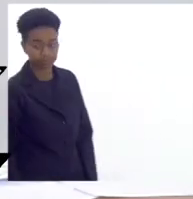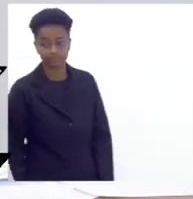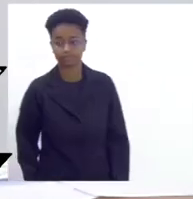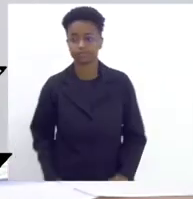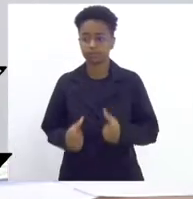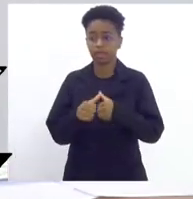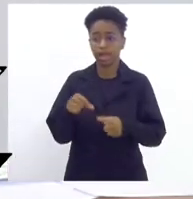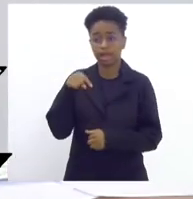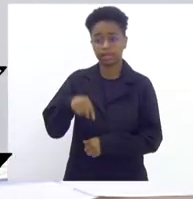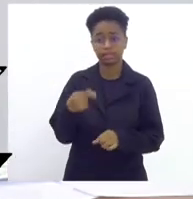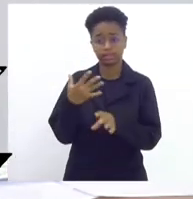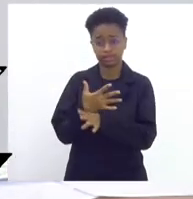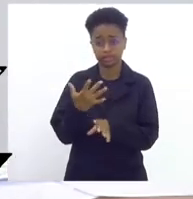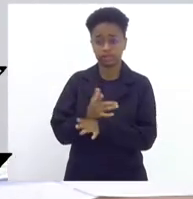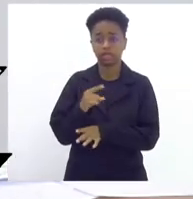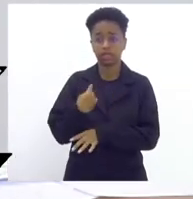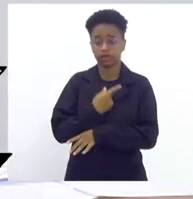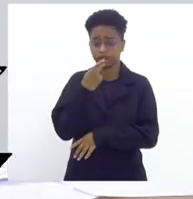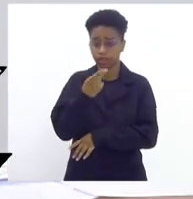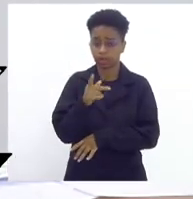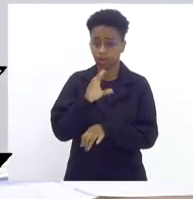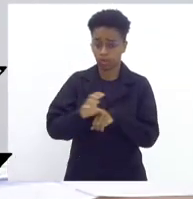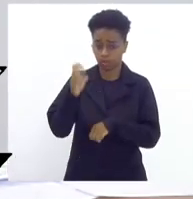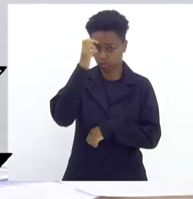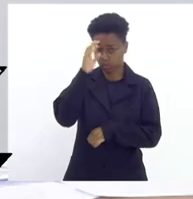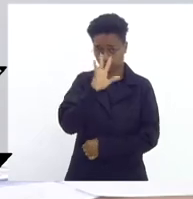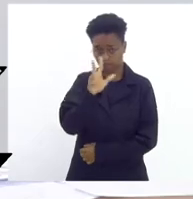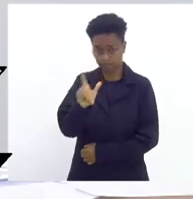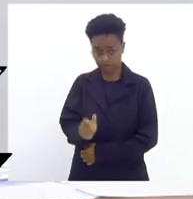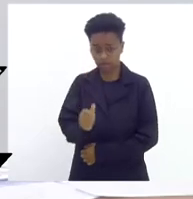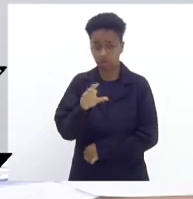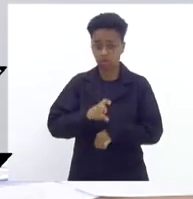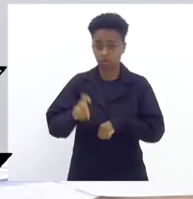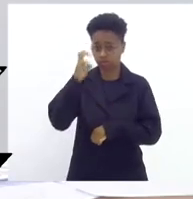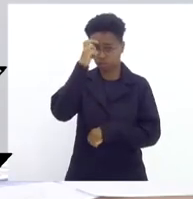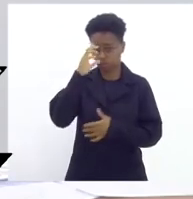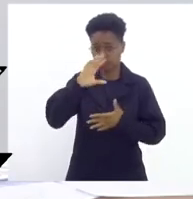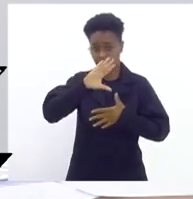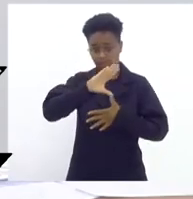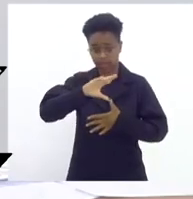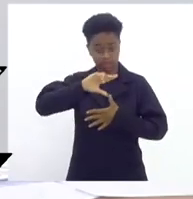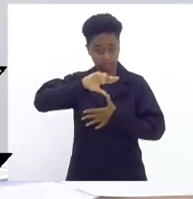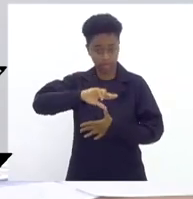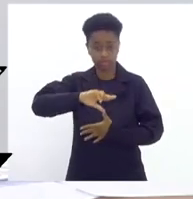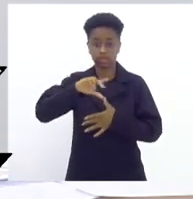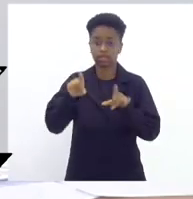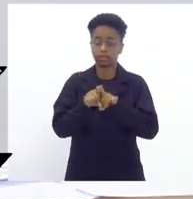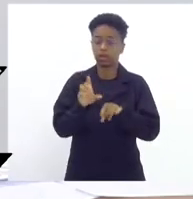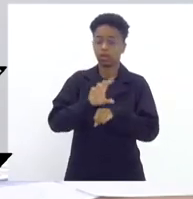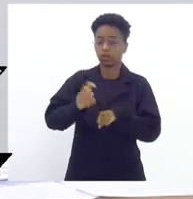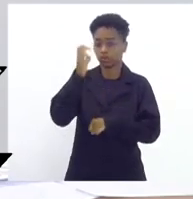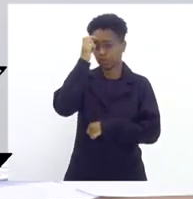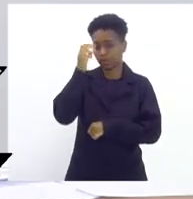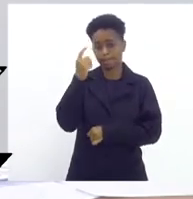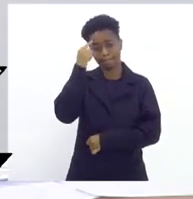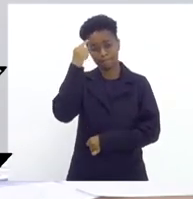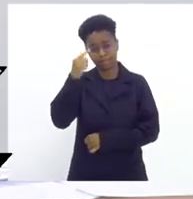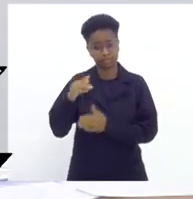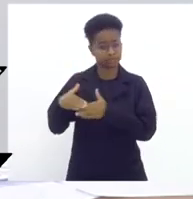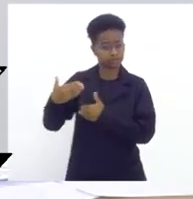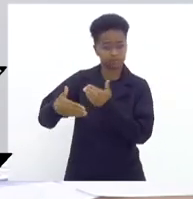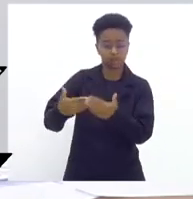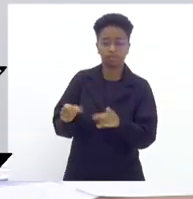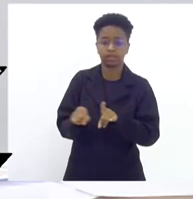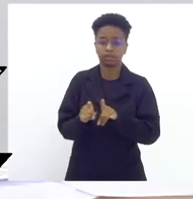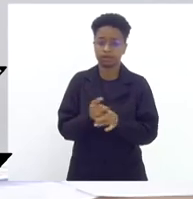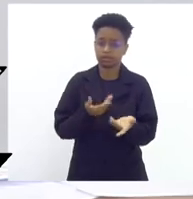nossa cidade falemos da cultura africana da cultura Latina falamos da cultura que pensa a frente do seu tempo e gera essa